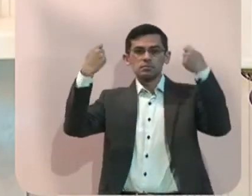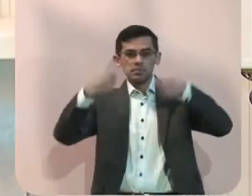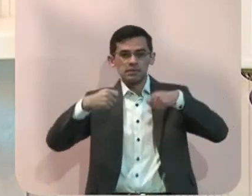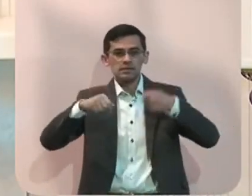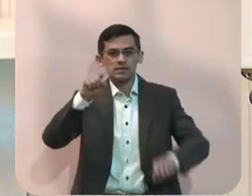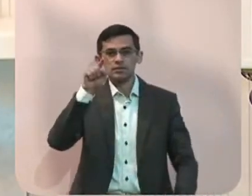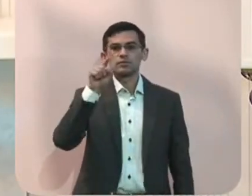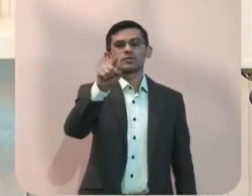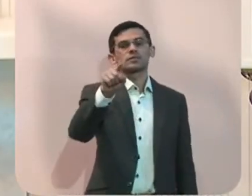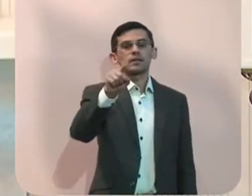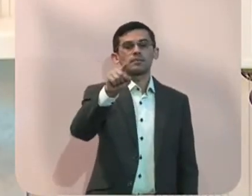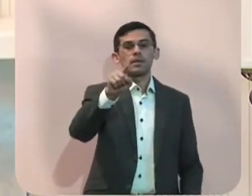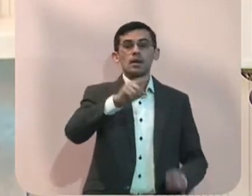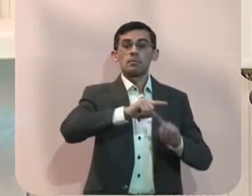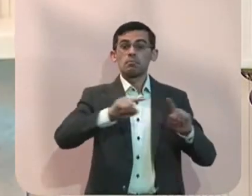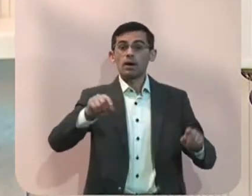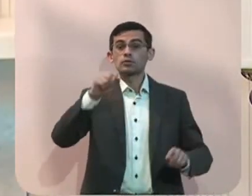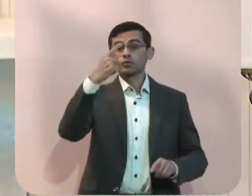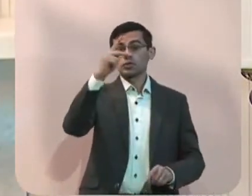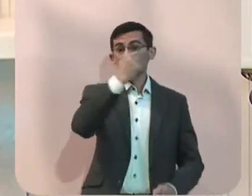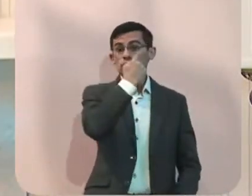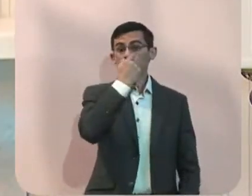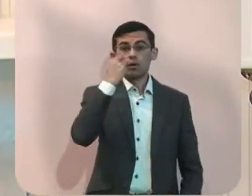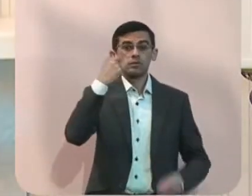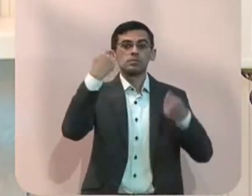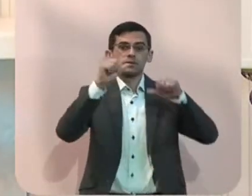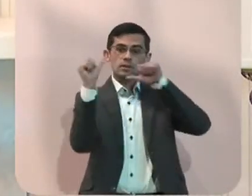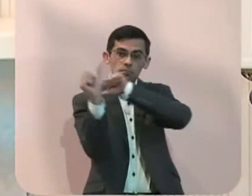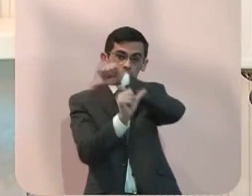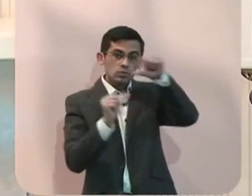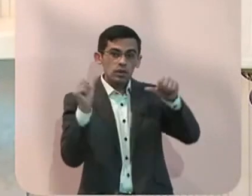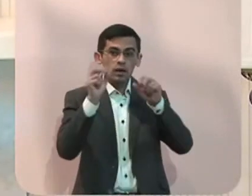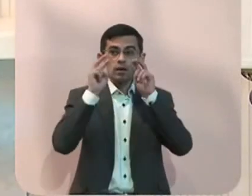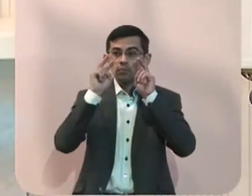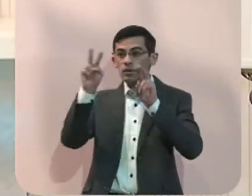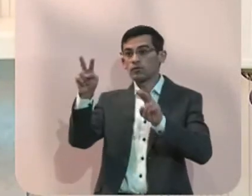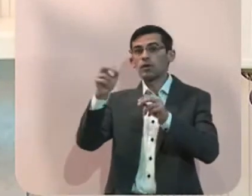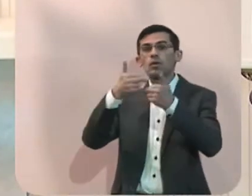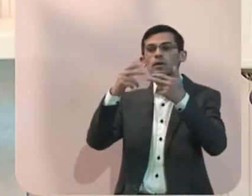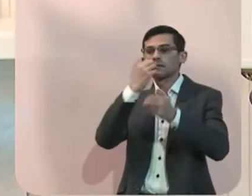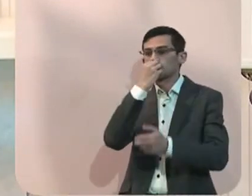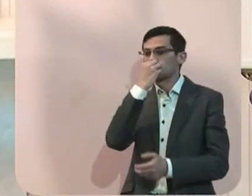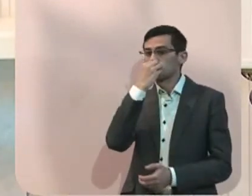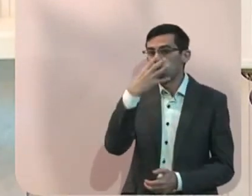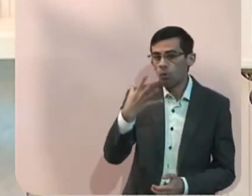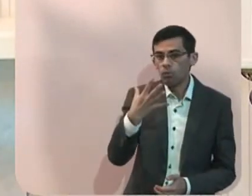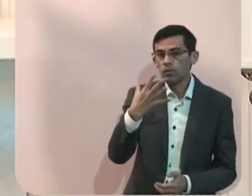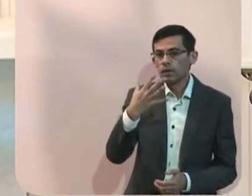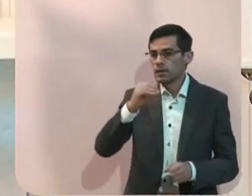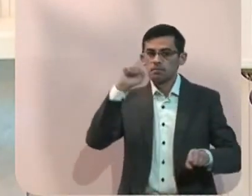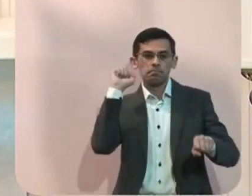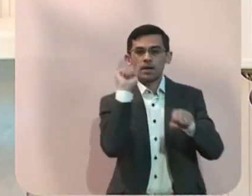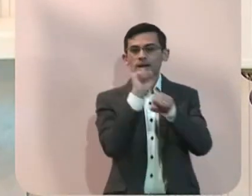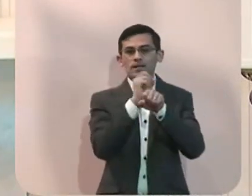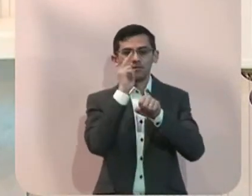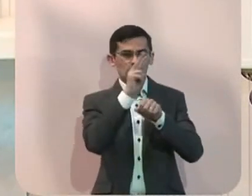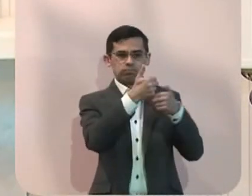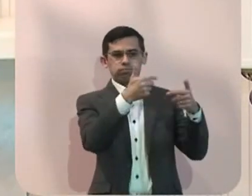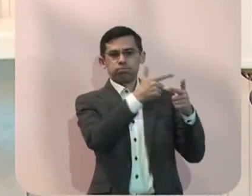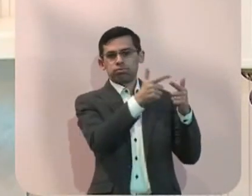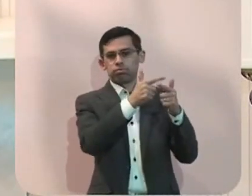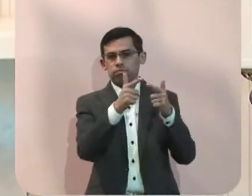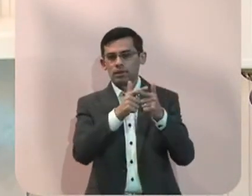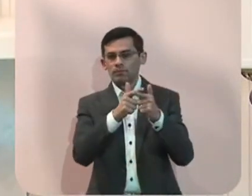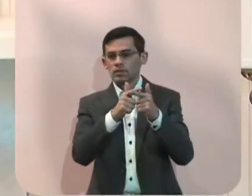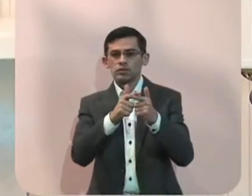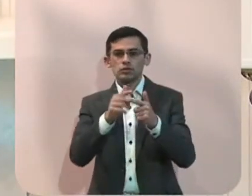você, mas os seus olhos precisam mudar para enxergar o bem e não só o mal, para enxergar um